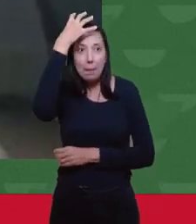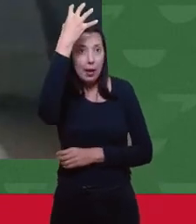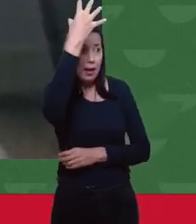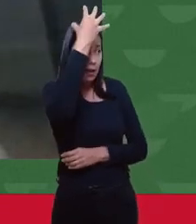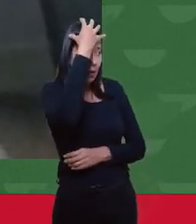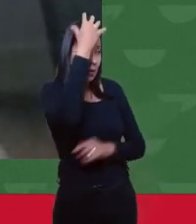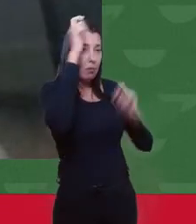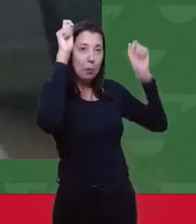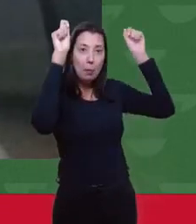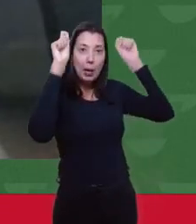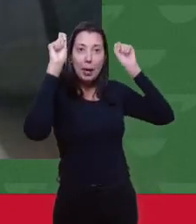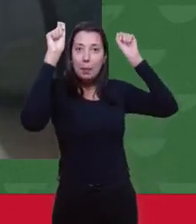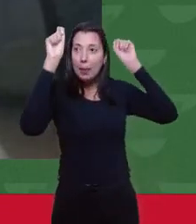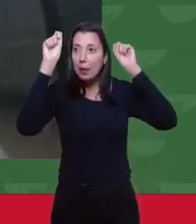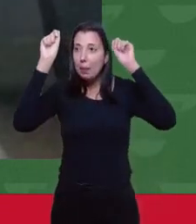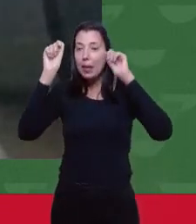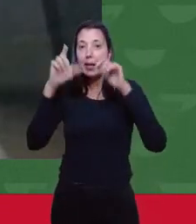tem.